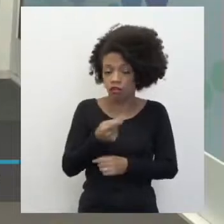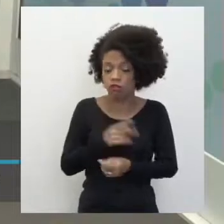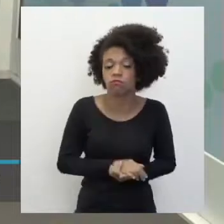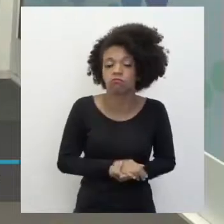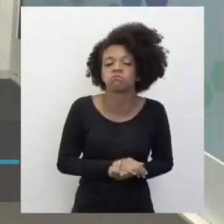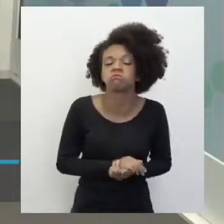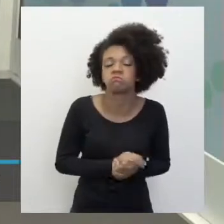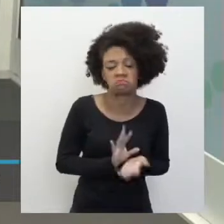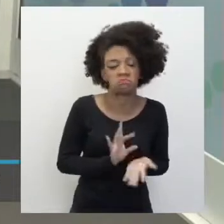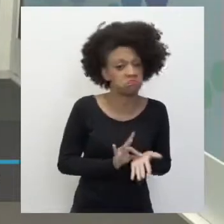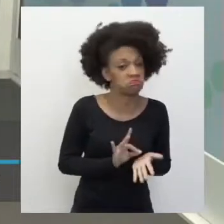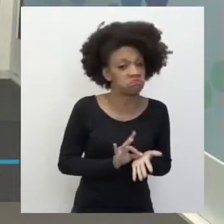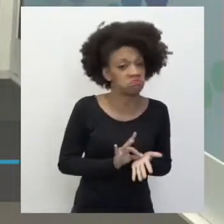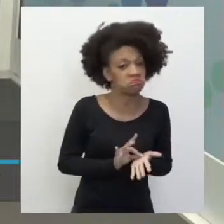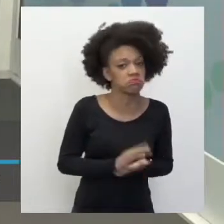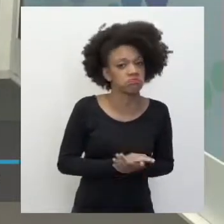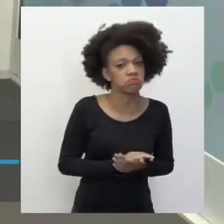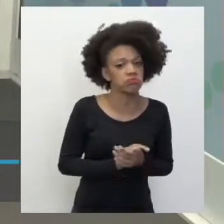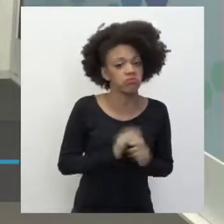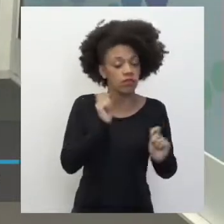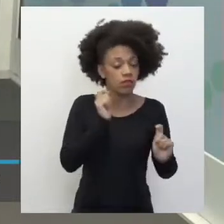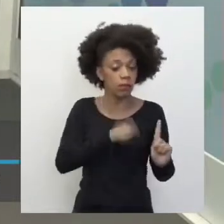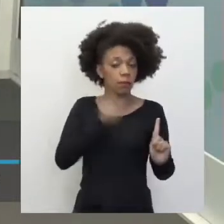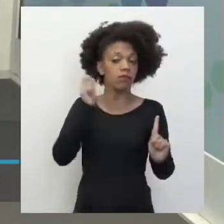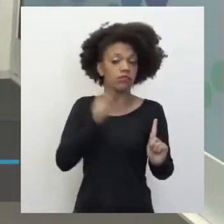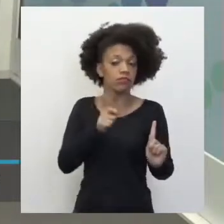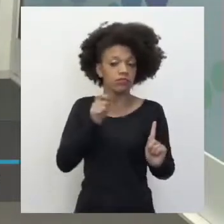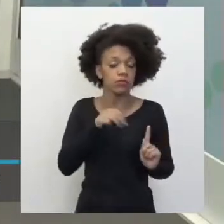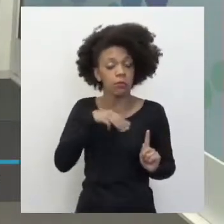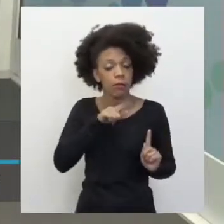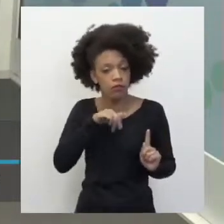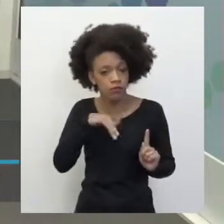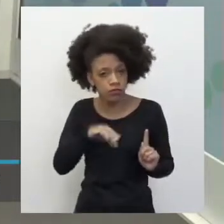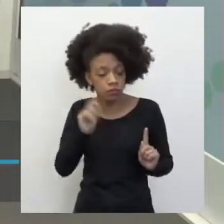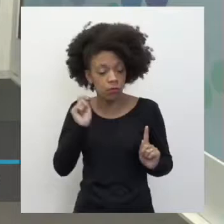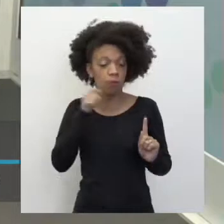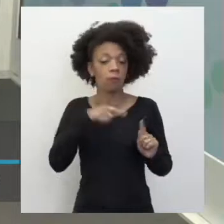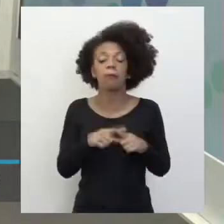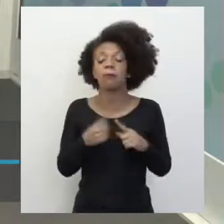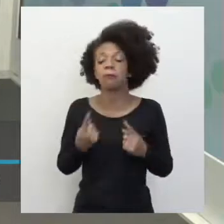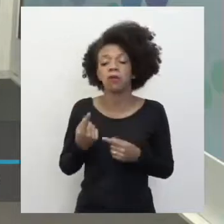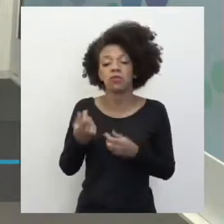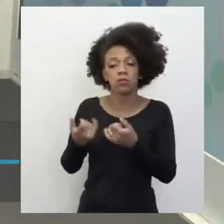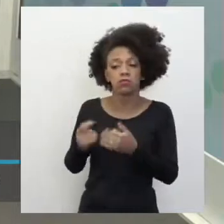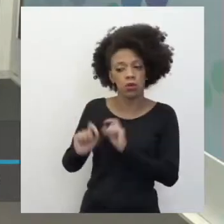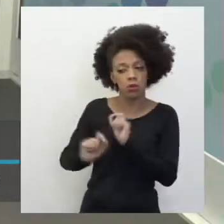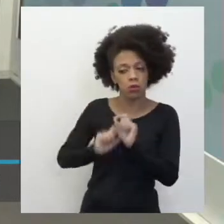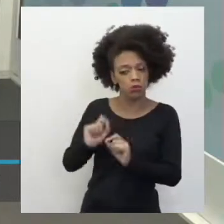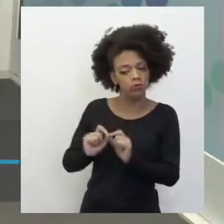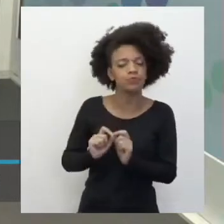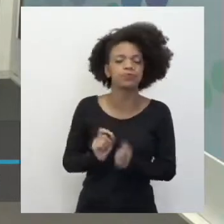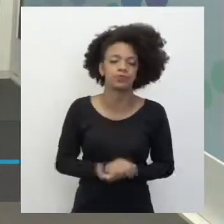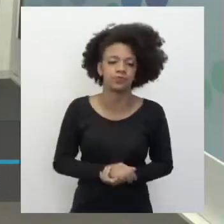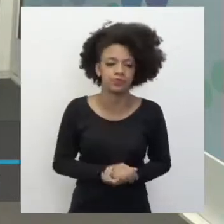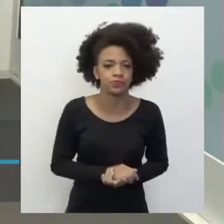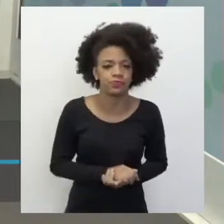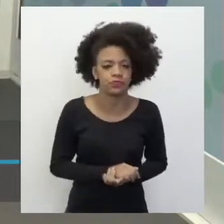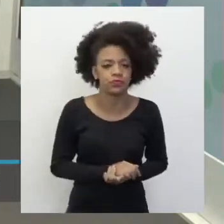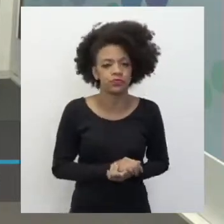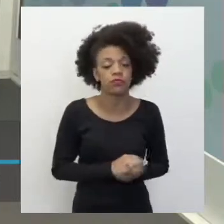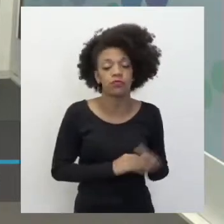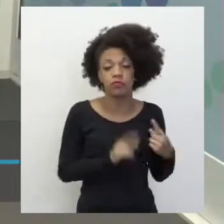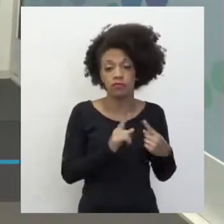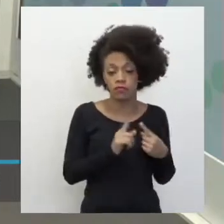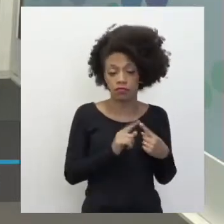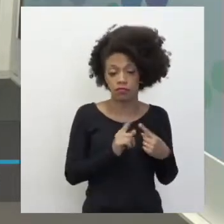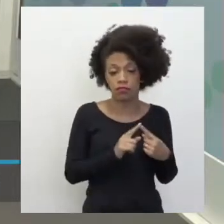É verdade. Mágico. Pro Maria colocou que há fatos mágicos. Mas não colocou o quê, né? É. Conto 1, animais e